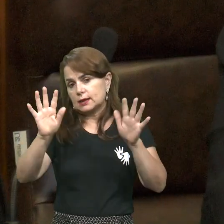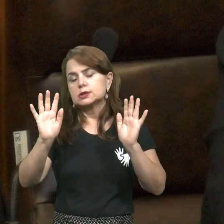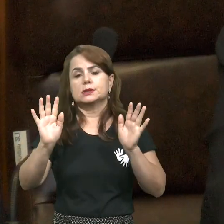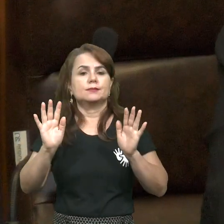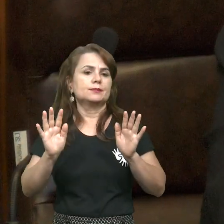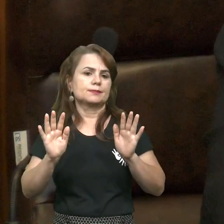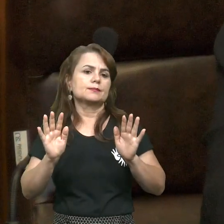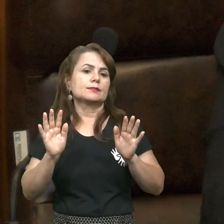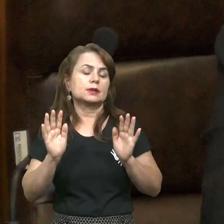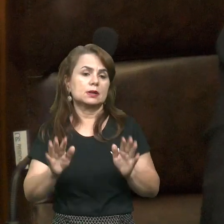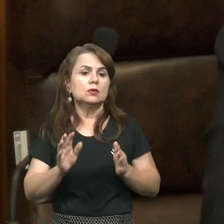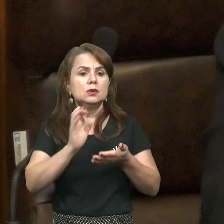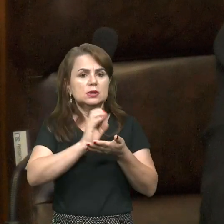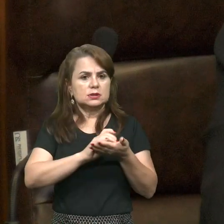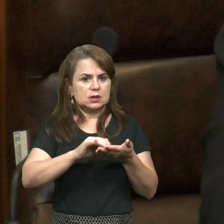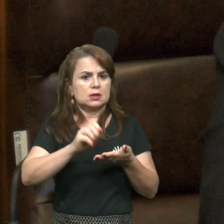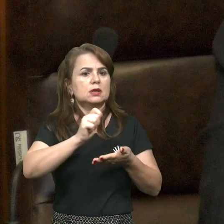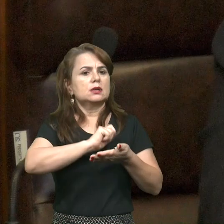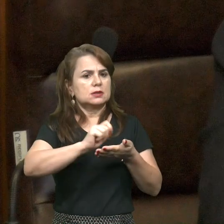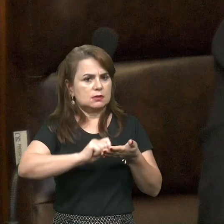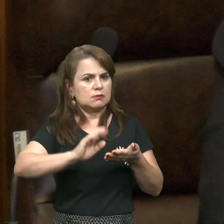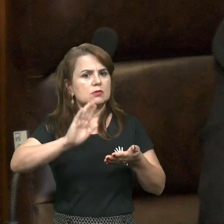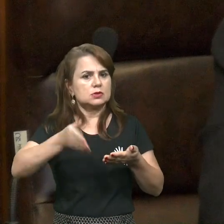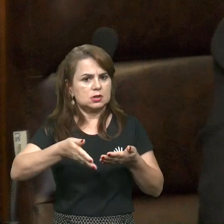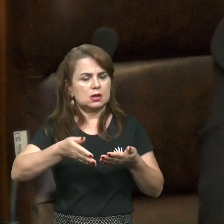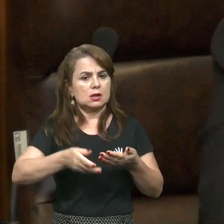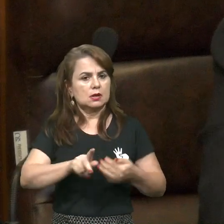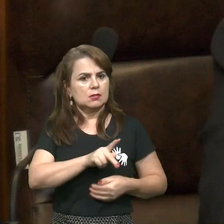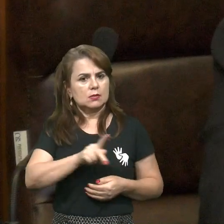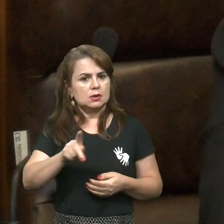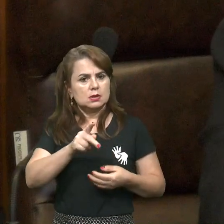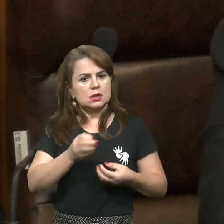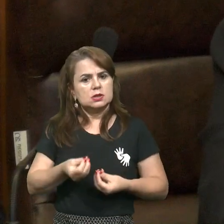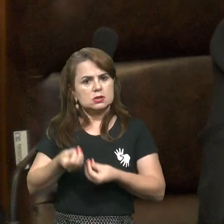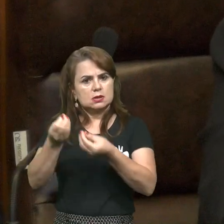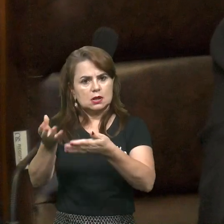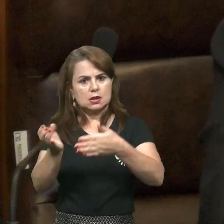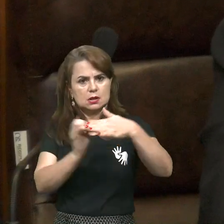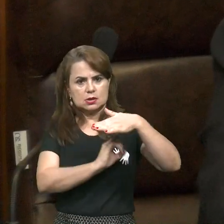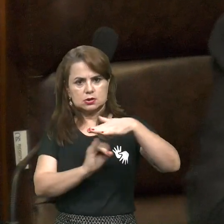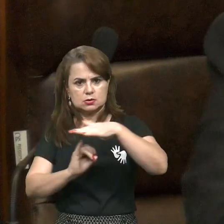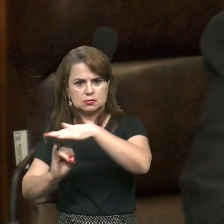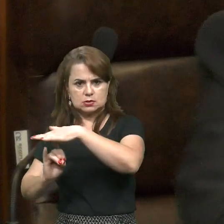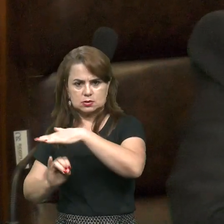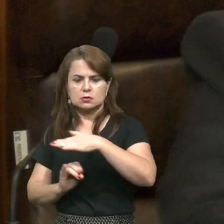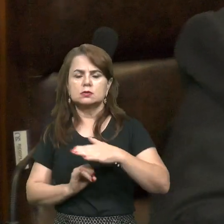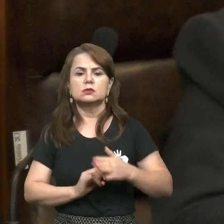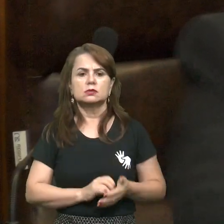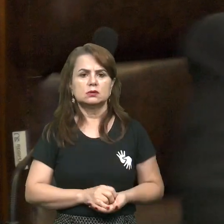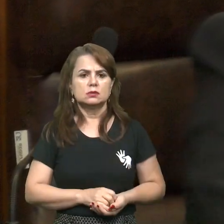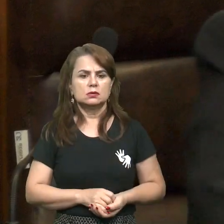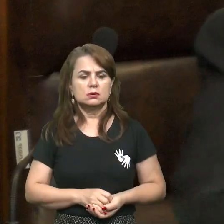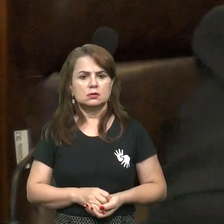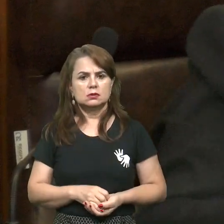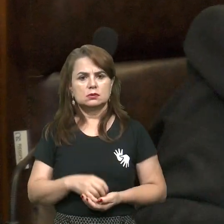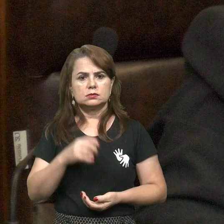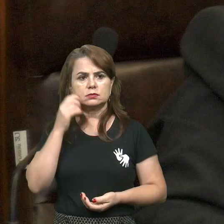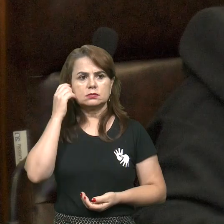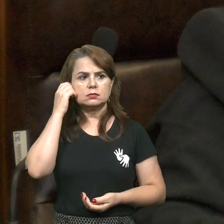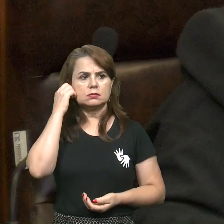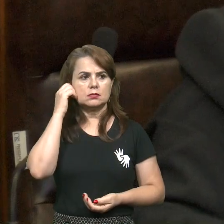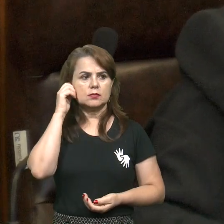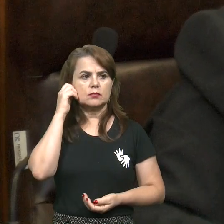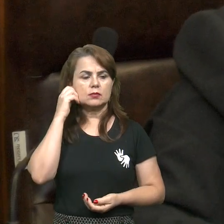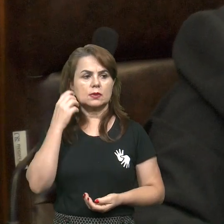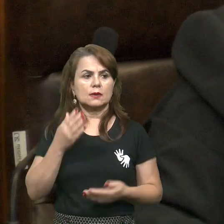A secretaria anotou e a presidência encaminhará as instituições nominadas por Vossa Excelência. Questão de